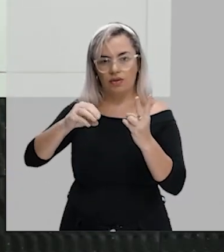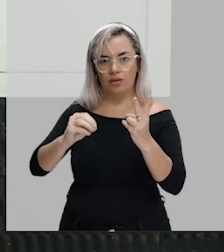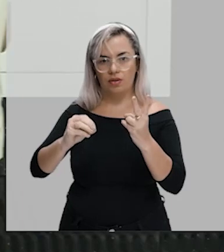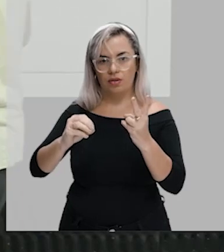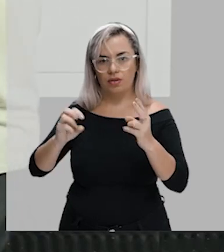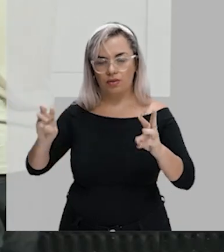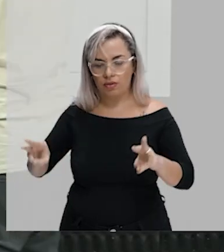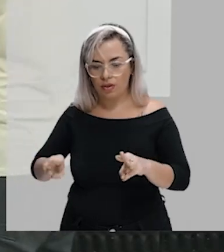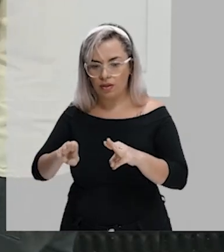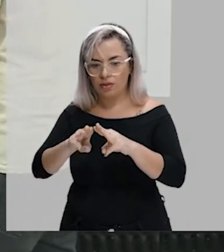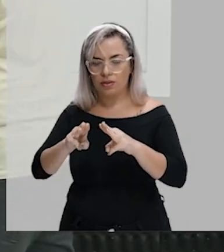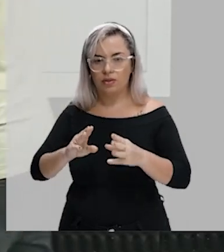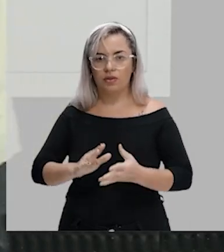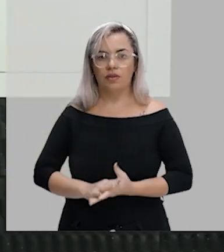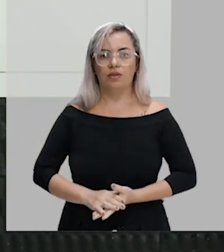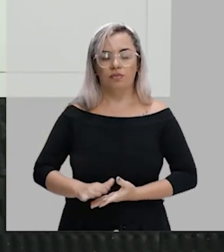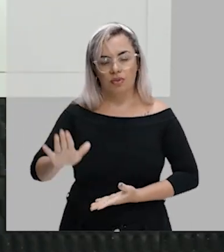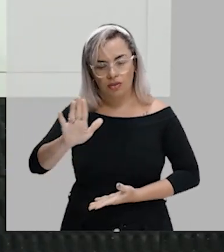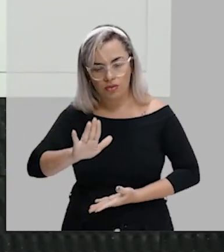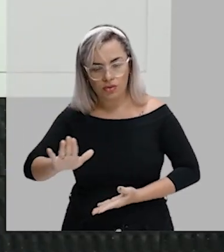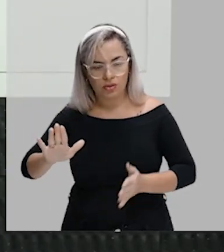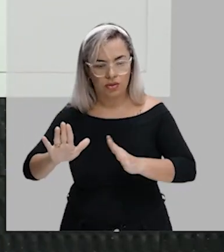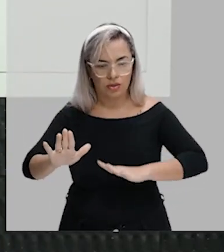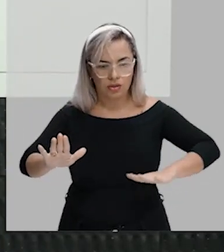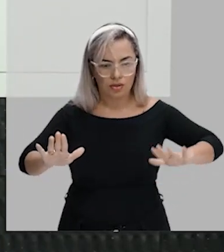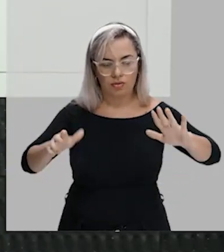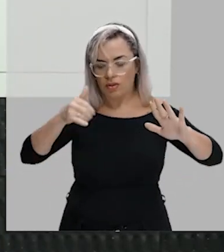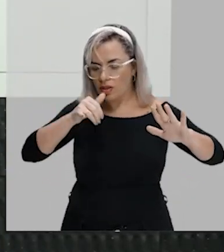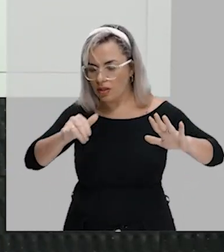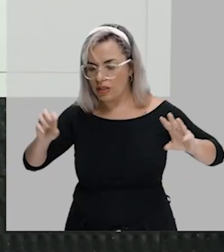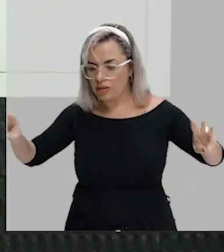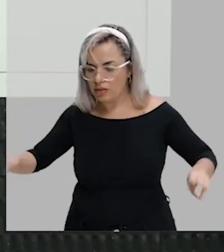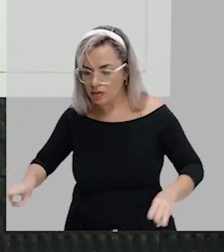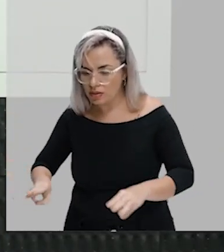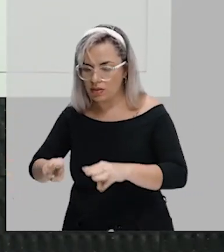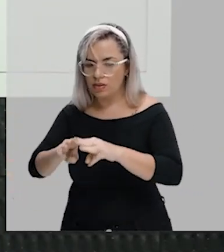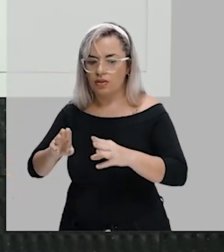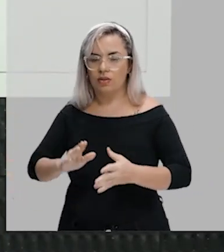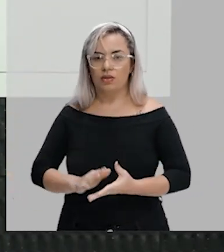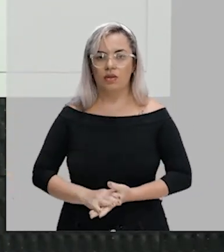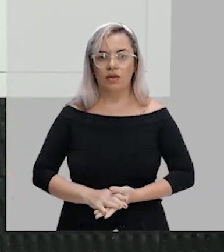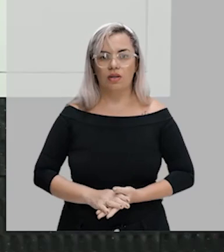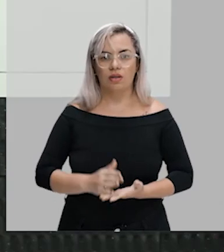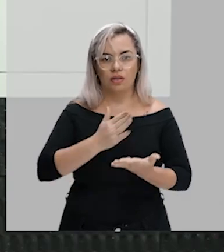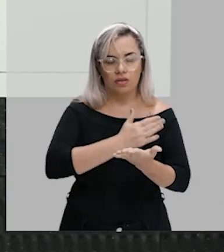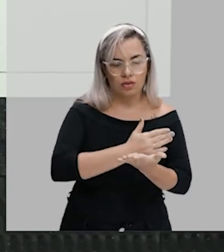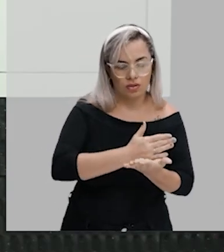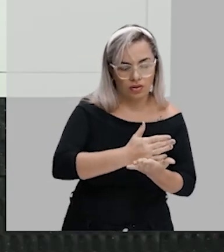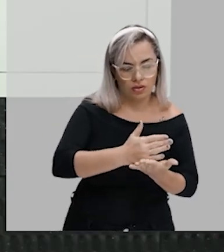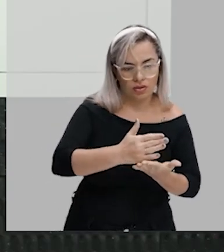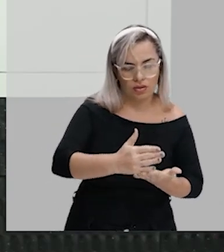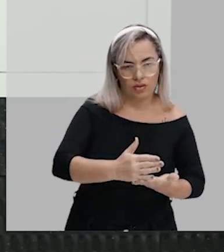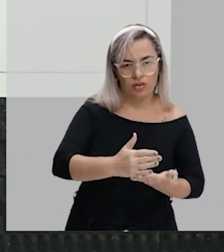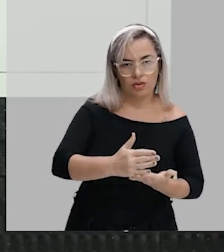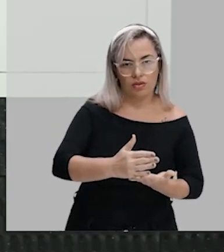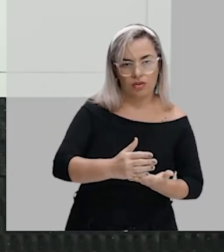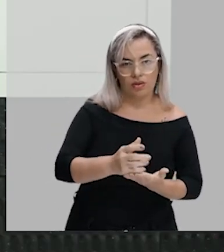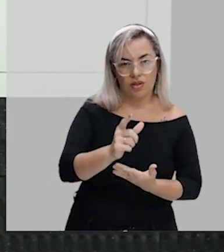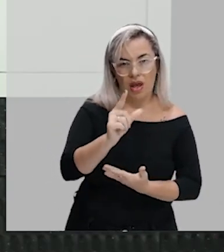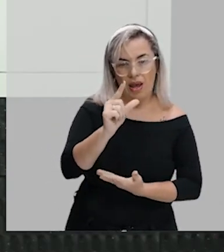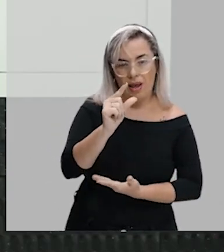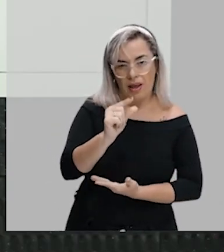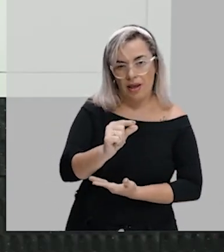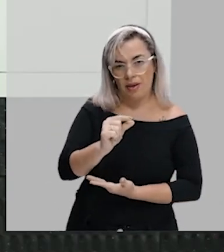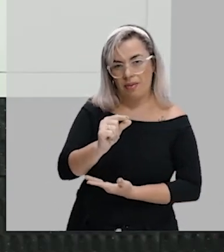magnéticos. Bom, então esse espectro, ele começa daquelas ondas que são menos energéticas, certo? Ondas que são